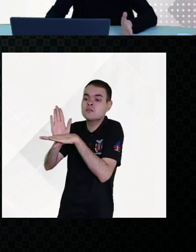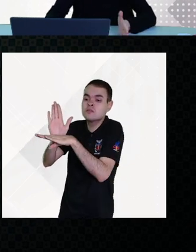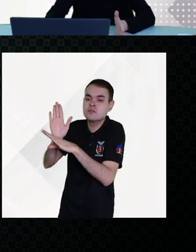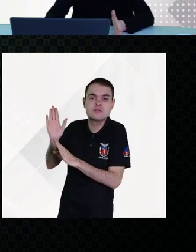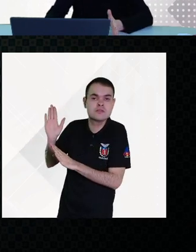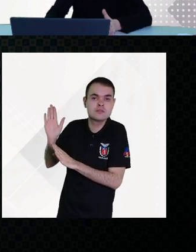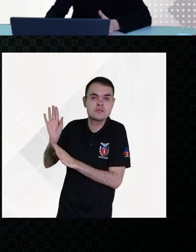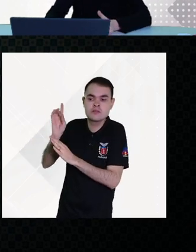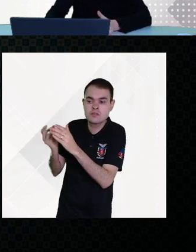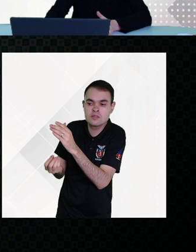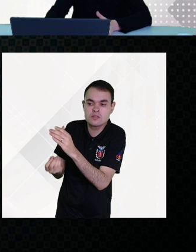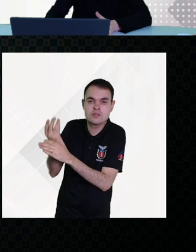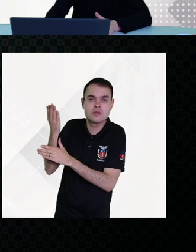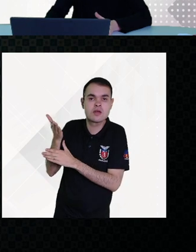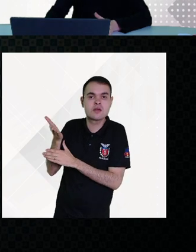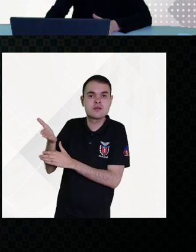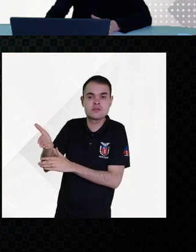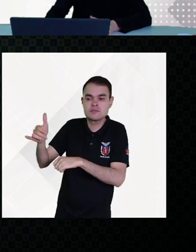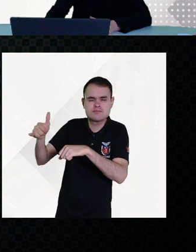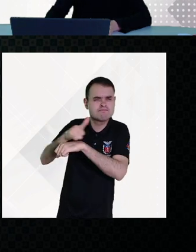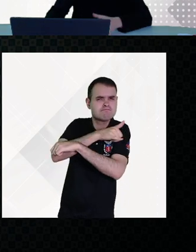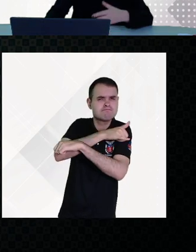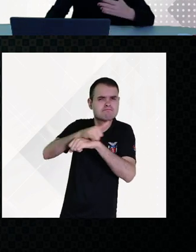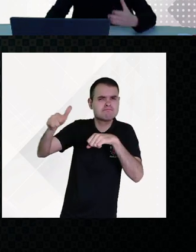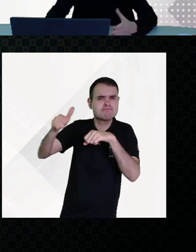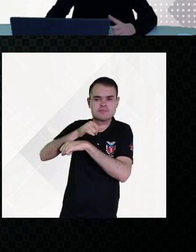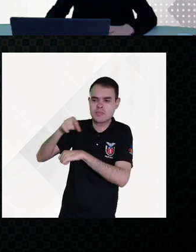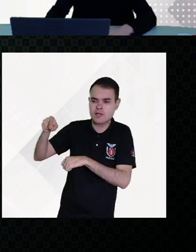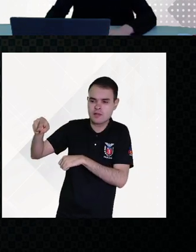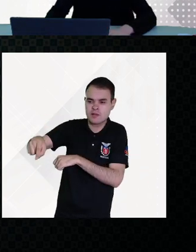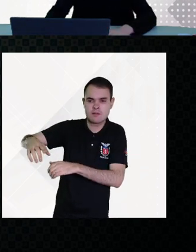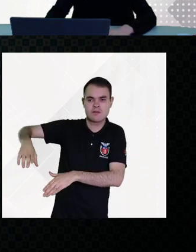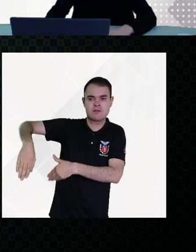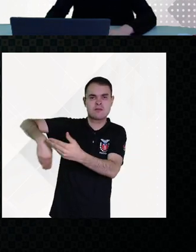para criar estratégias para que esse